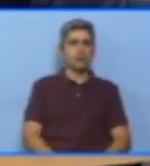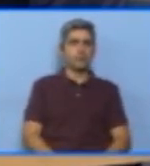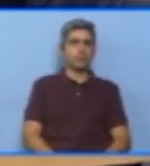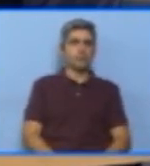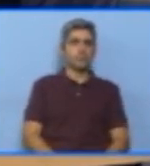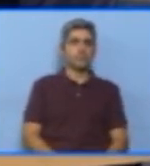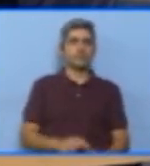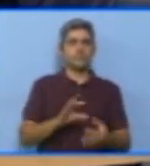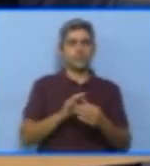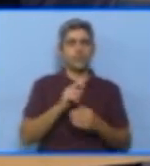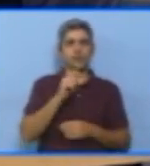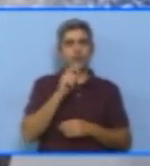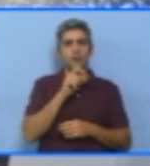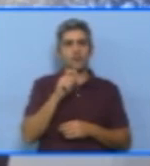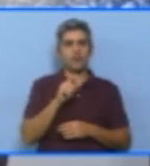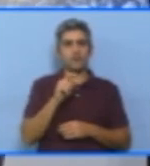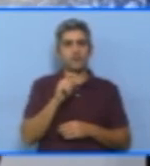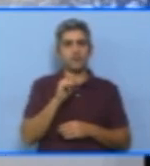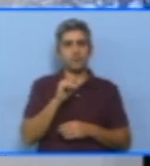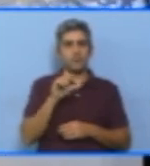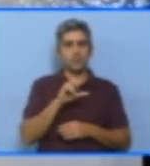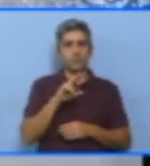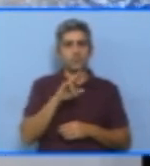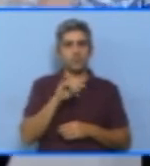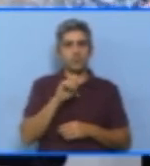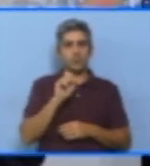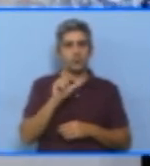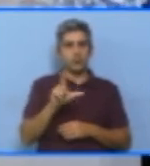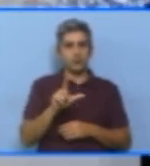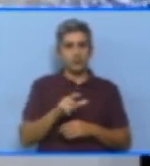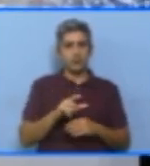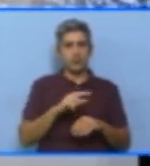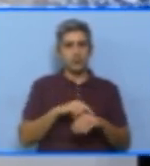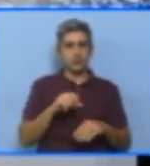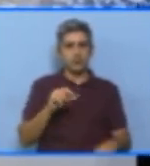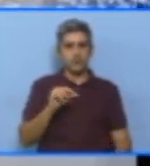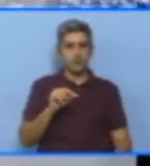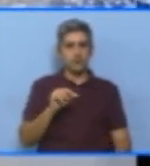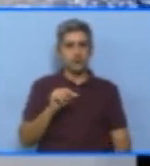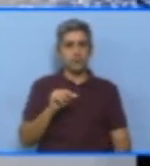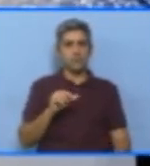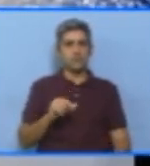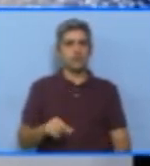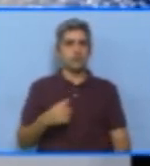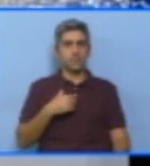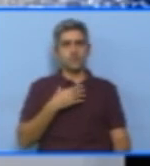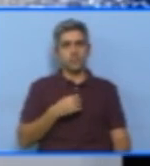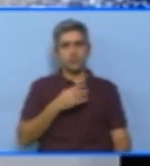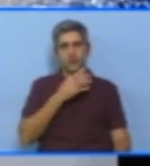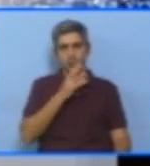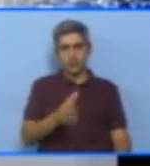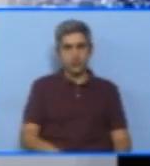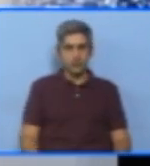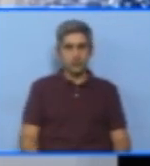ao profeta Ezequiel, até para depois deixar vir aqui um bocadinho, um pouco do tempo, eu gostaria de